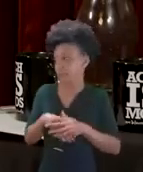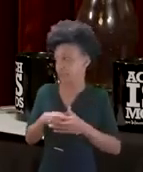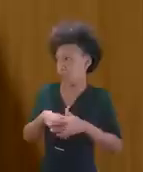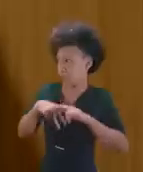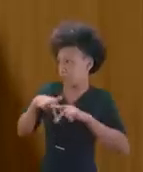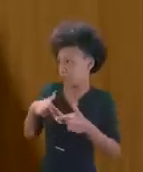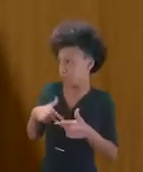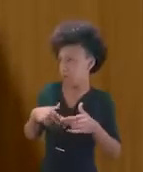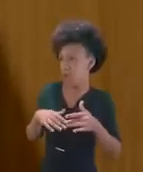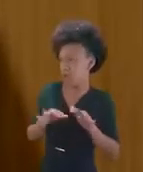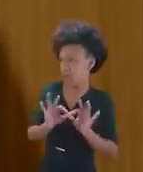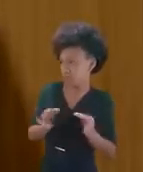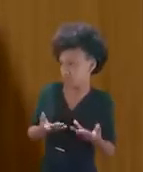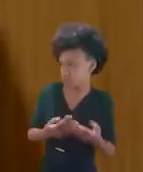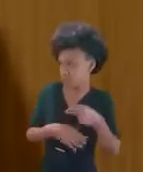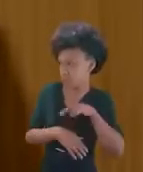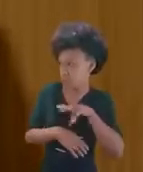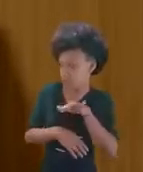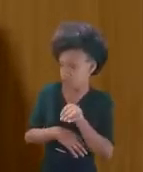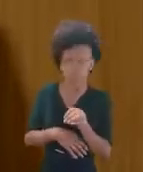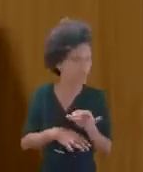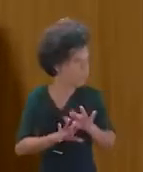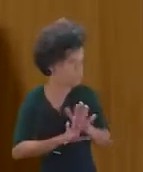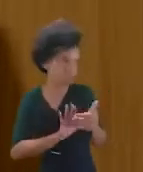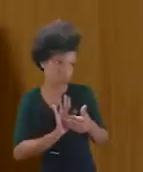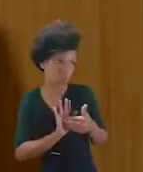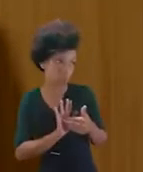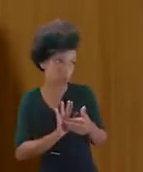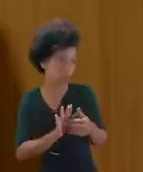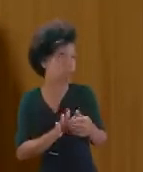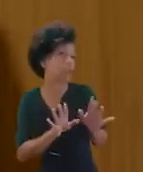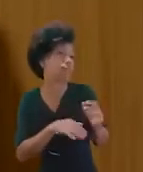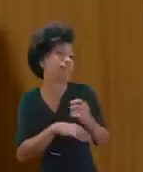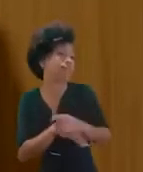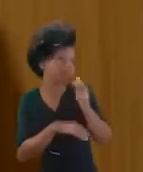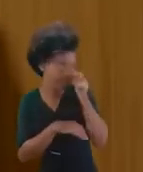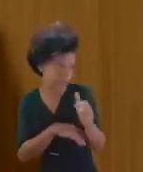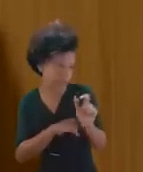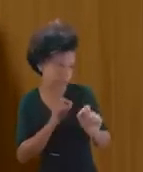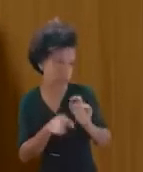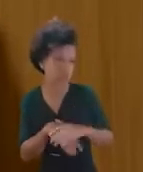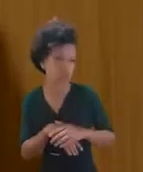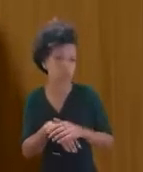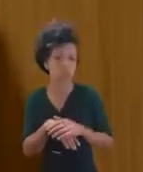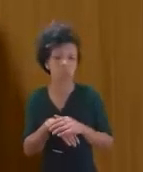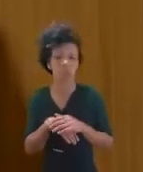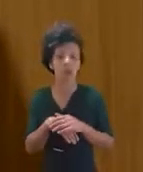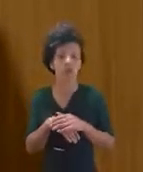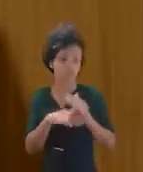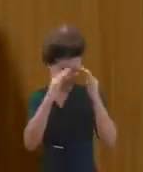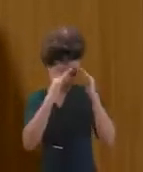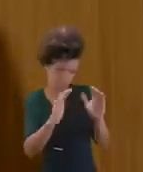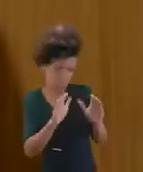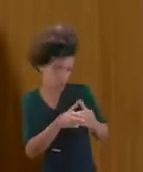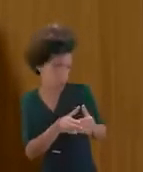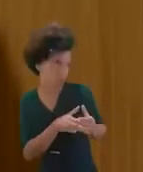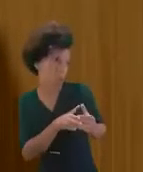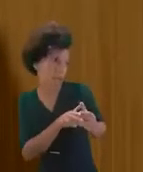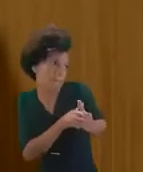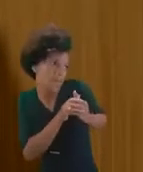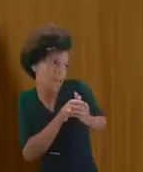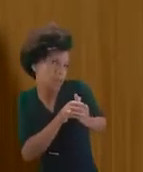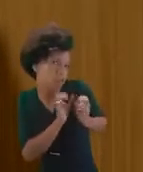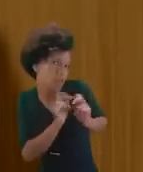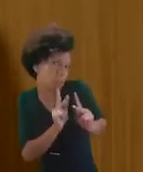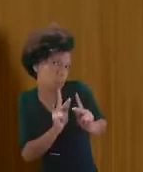como gênero neutro por exemplo né e o mais engraçado é o seguinte as pessoas ó tá você tem que respeitar melhoria Ok você tem que